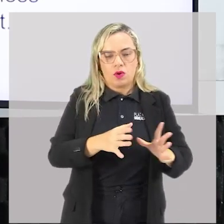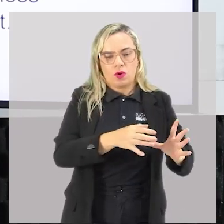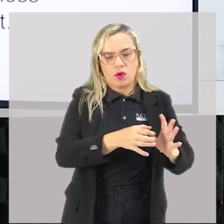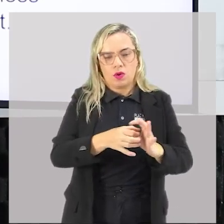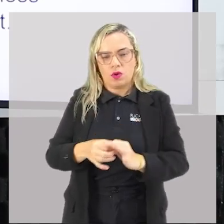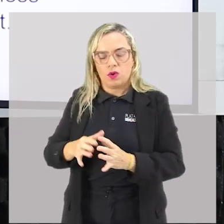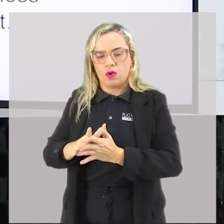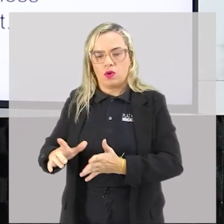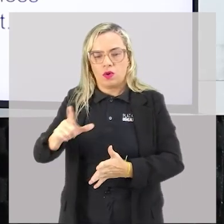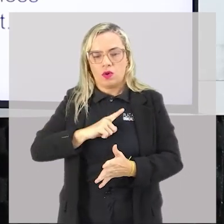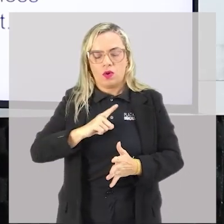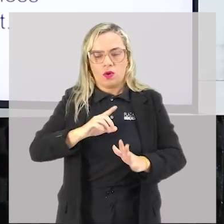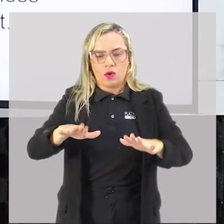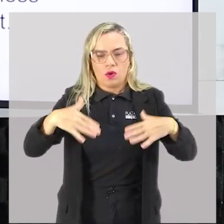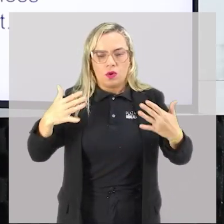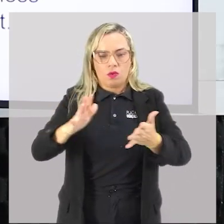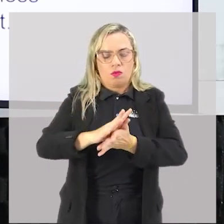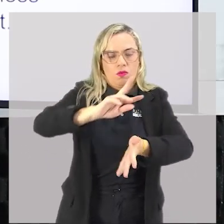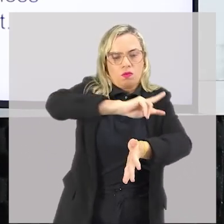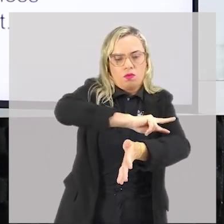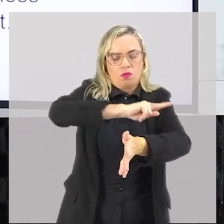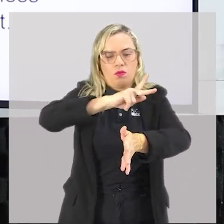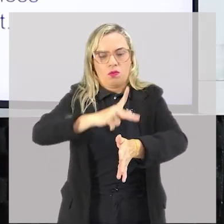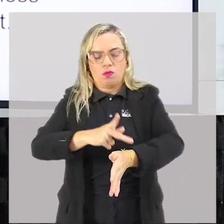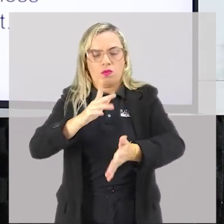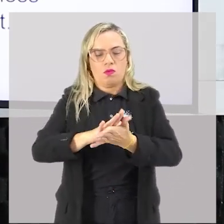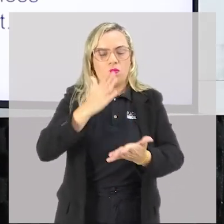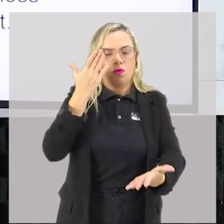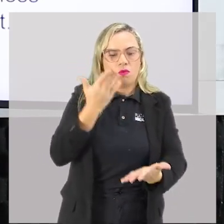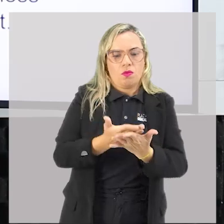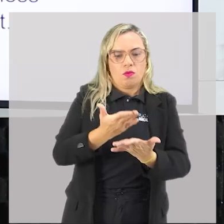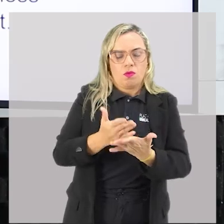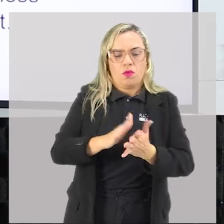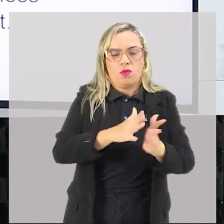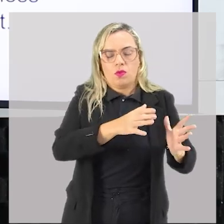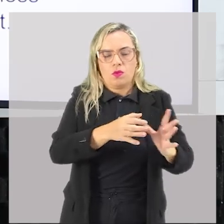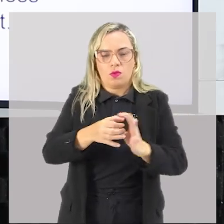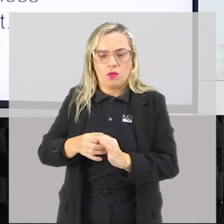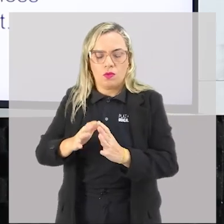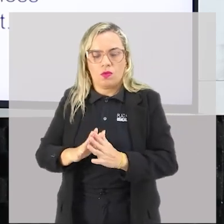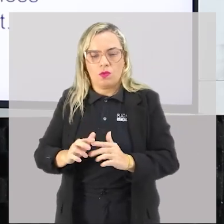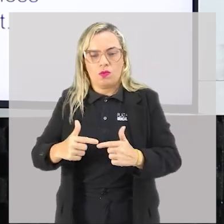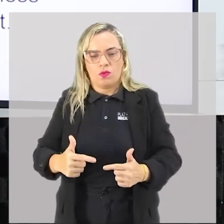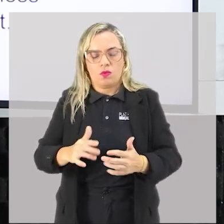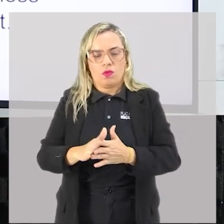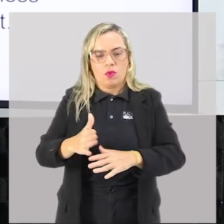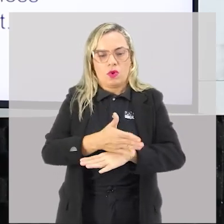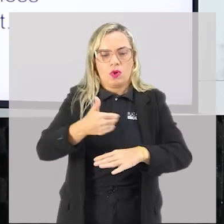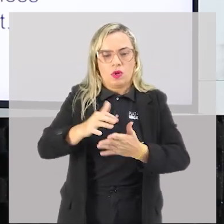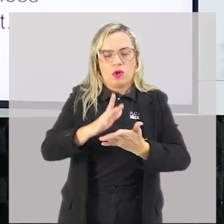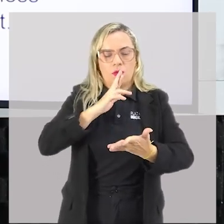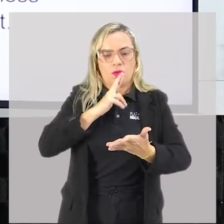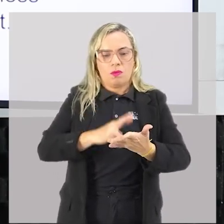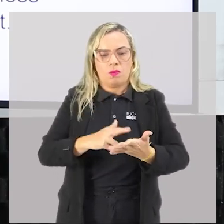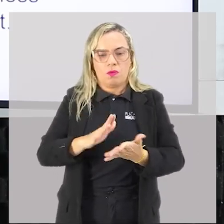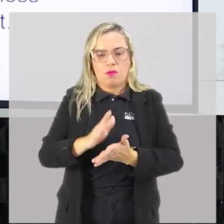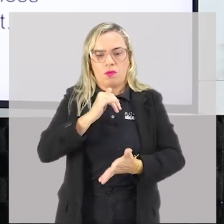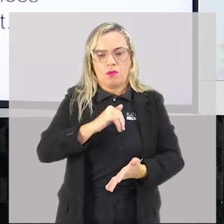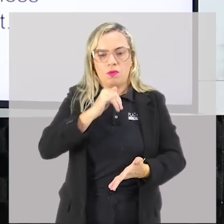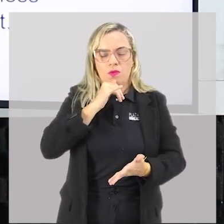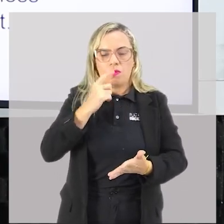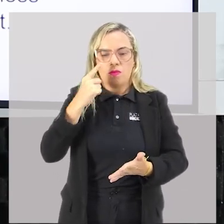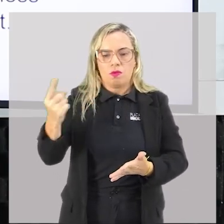Você tem uma situação hipotética, um estudo, um caso, para você tentar encontrar qual seria a melhor resposta. Por